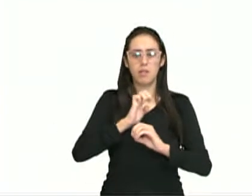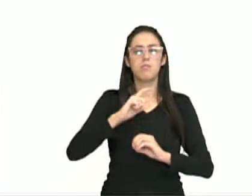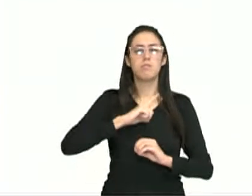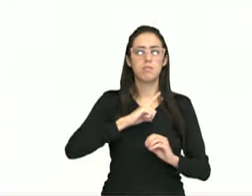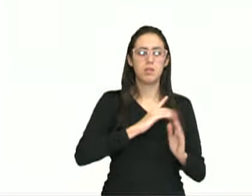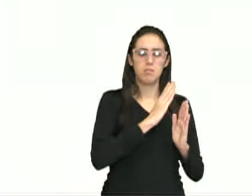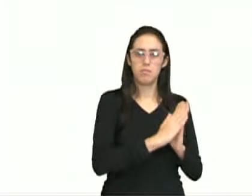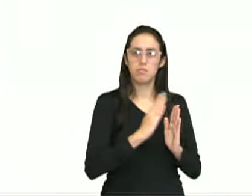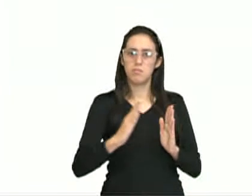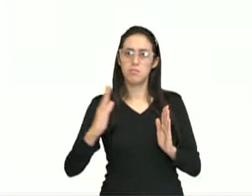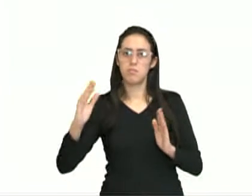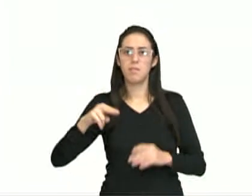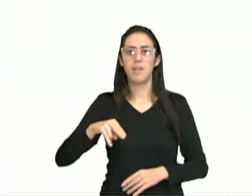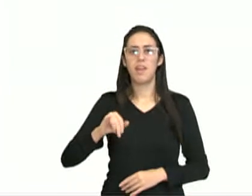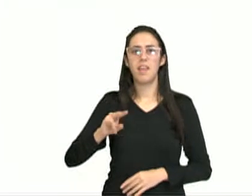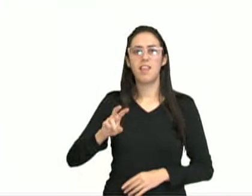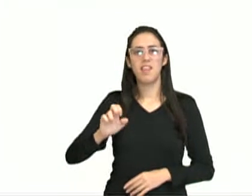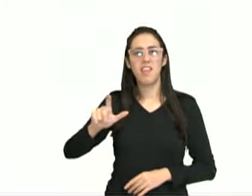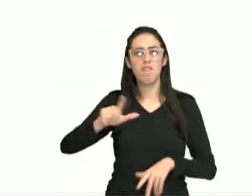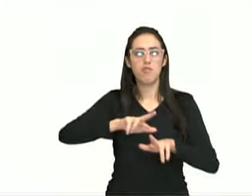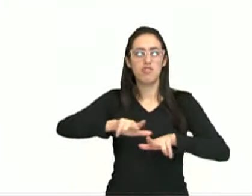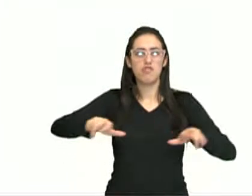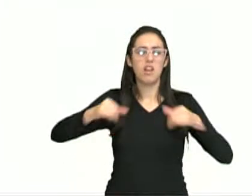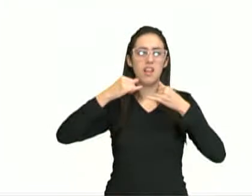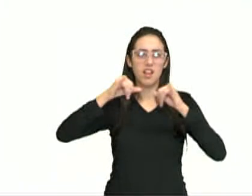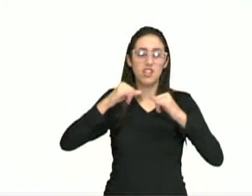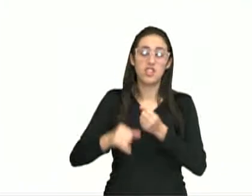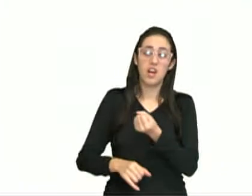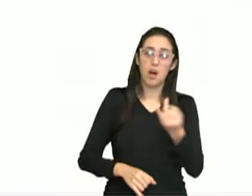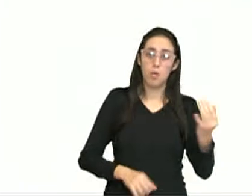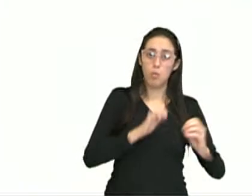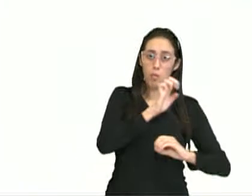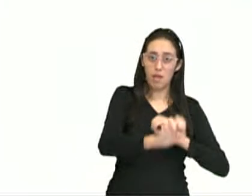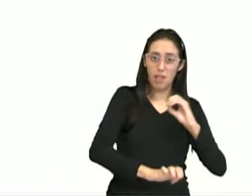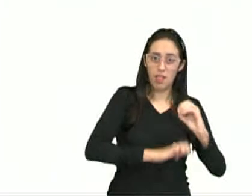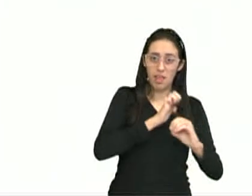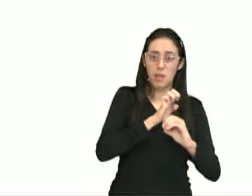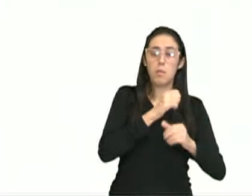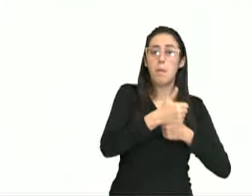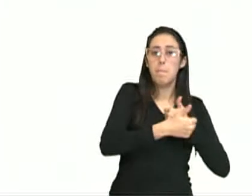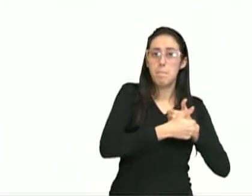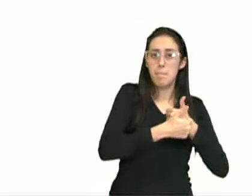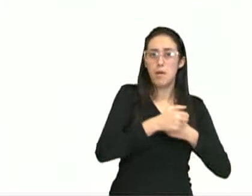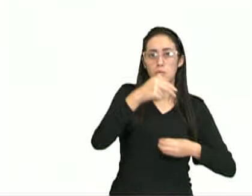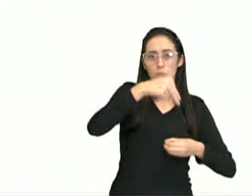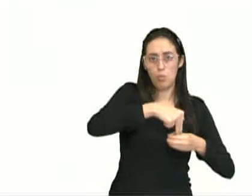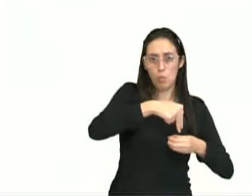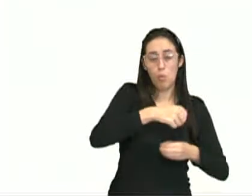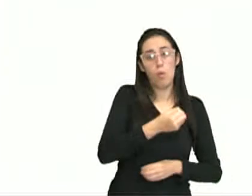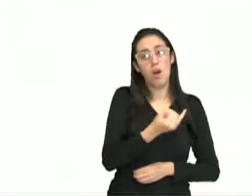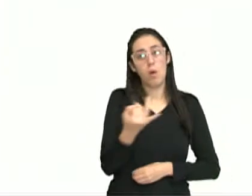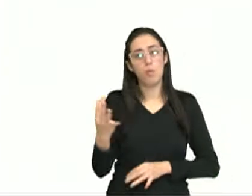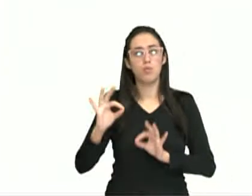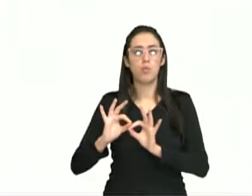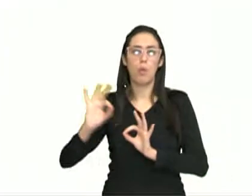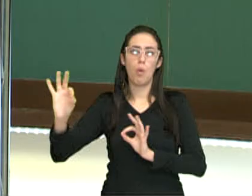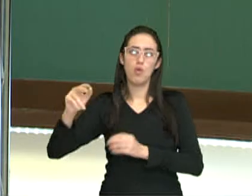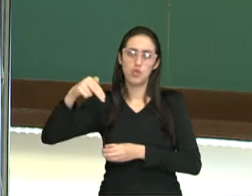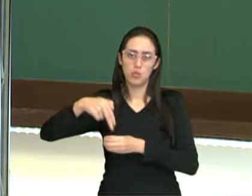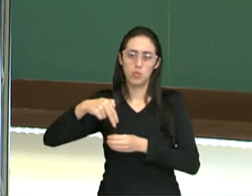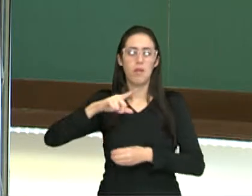ou níveis de energia, alguns elétrons mais próximos, outros mais distantes do núcleo do átomo. E aí a gente usa